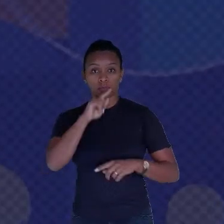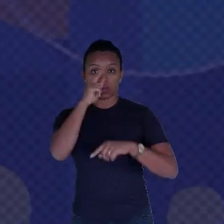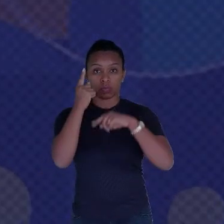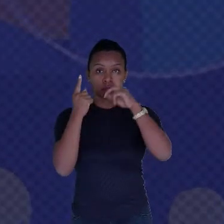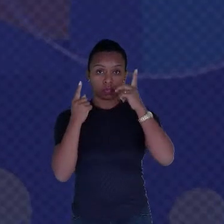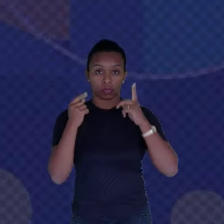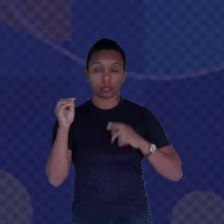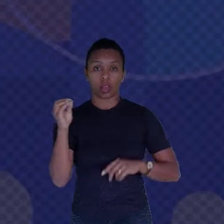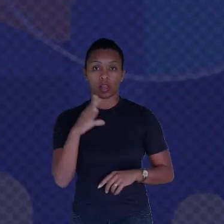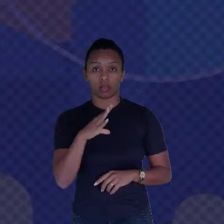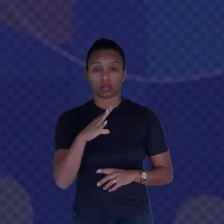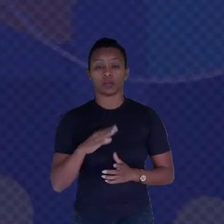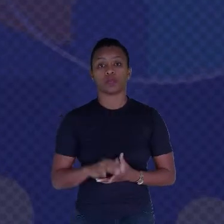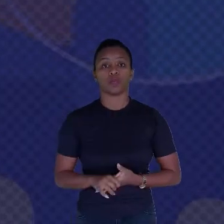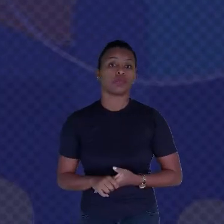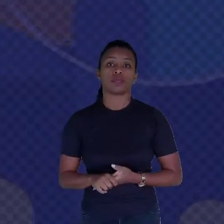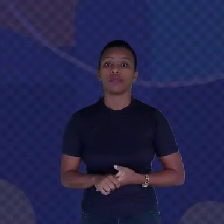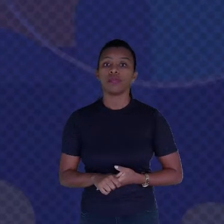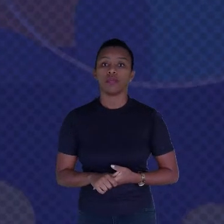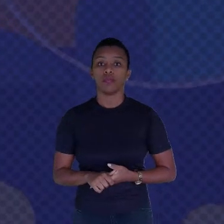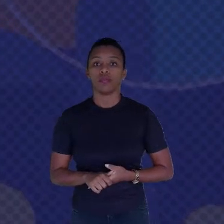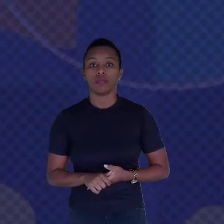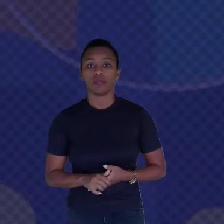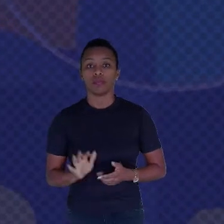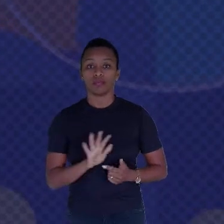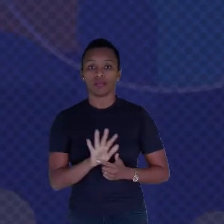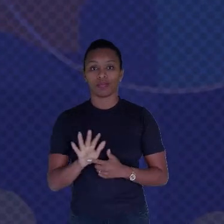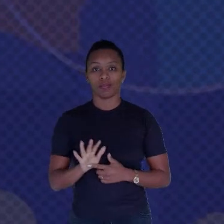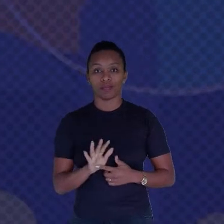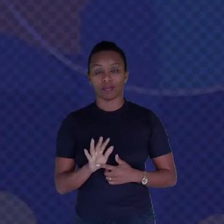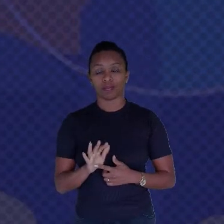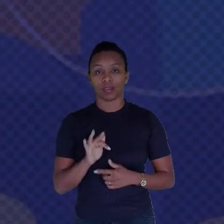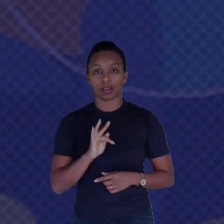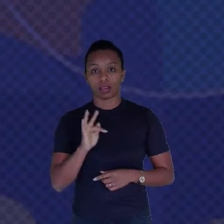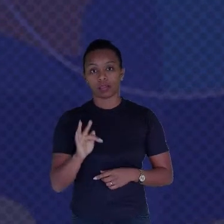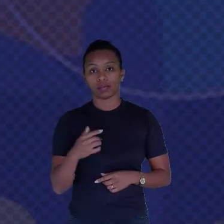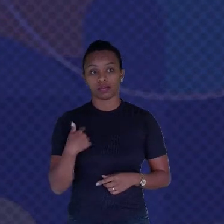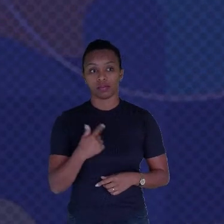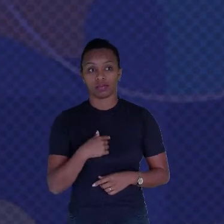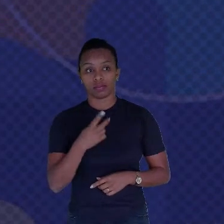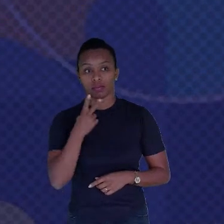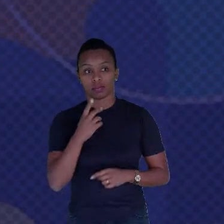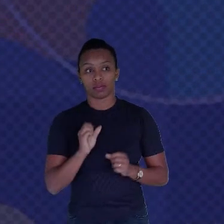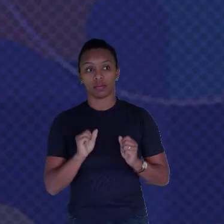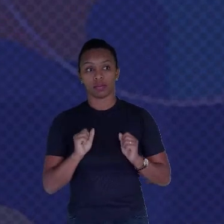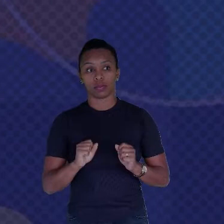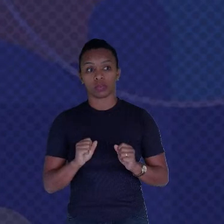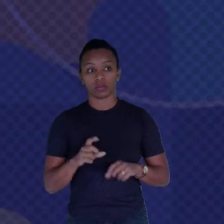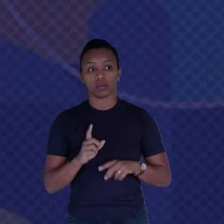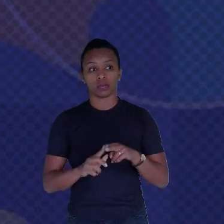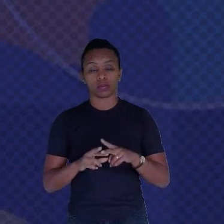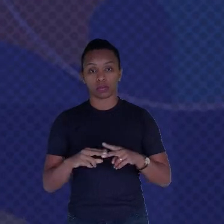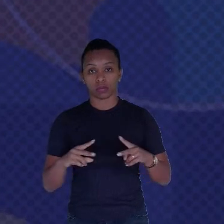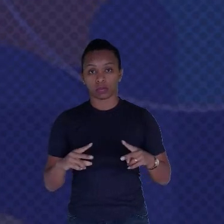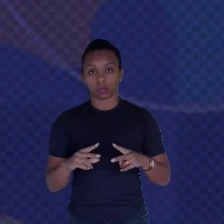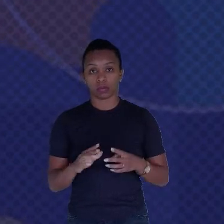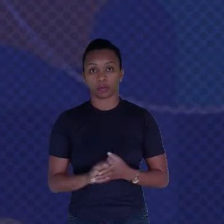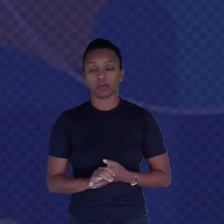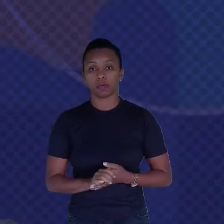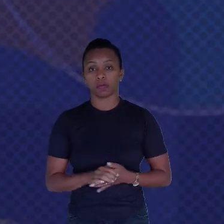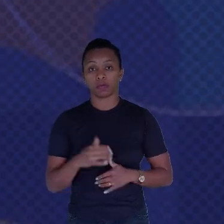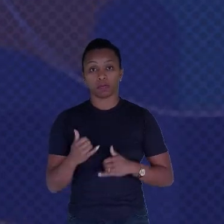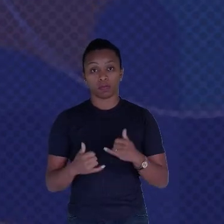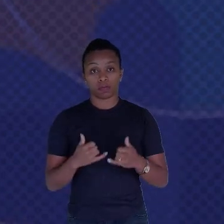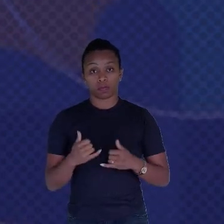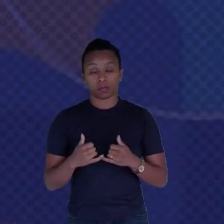invenção e da Inovação aí a apresentar as regiões de futuros a gente falou da possibilidade de ferramentas a gente